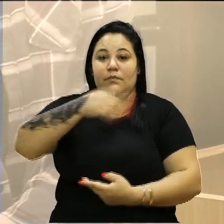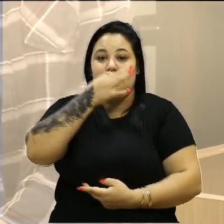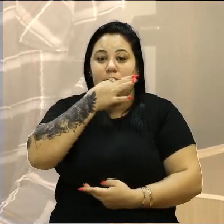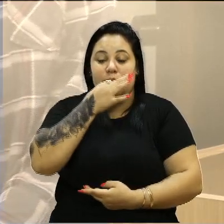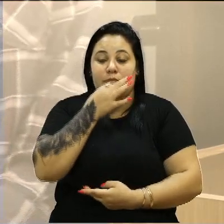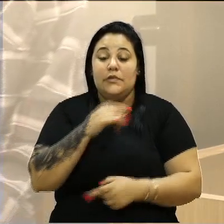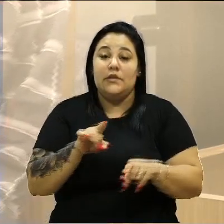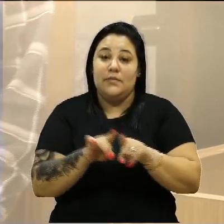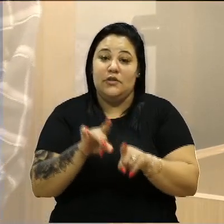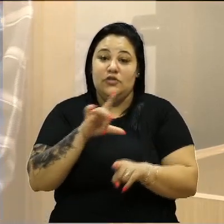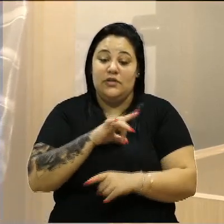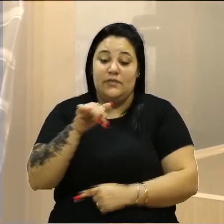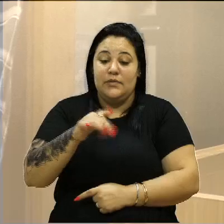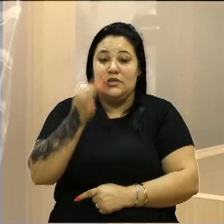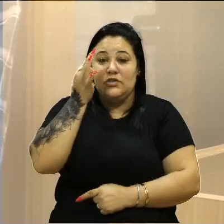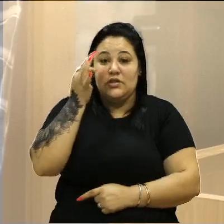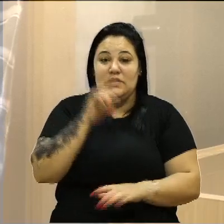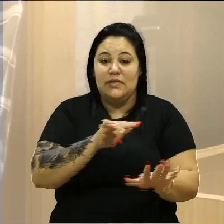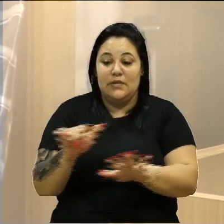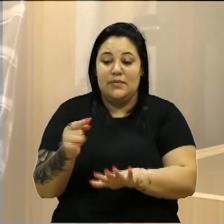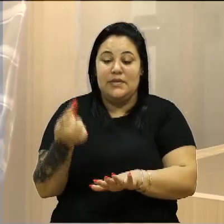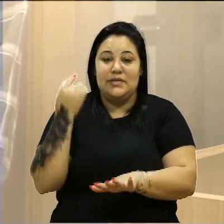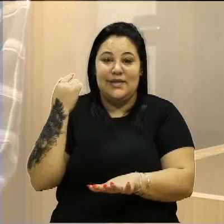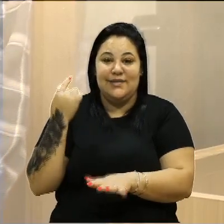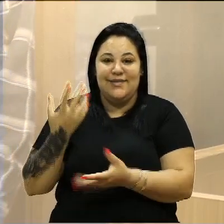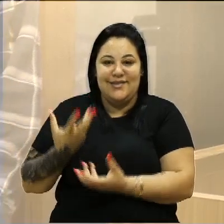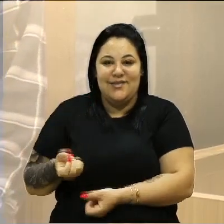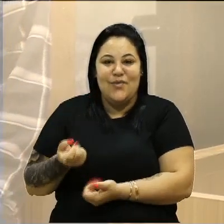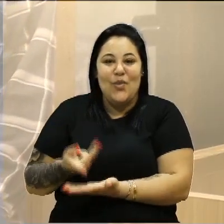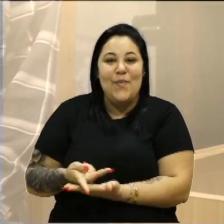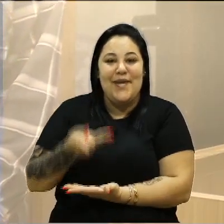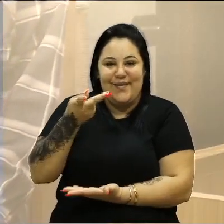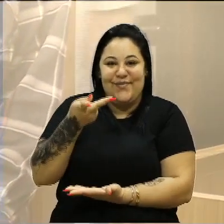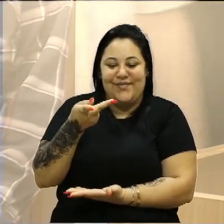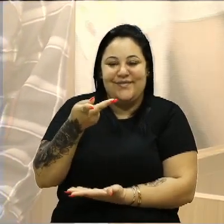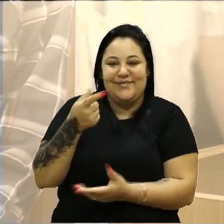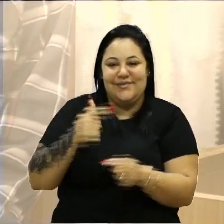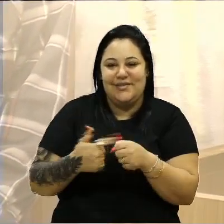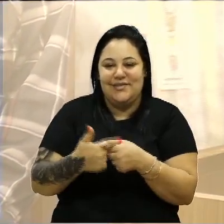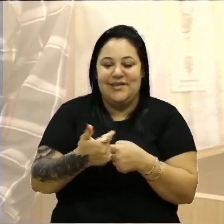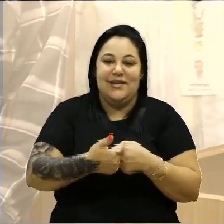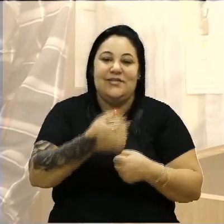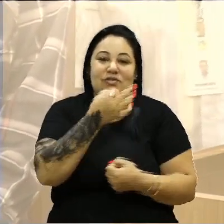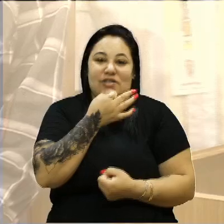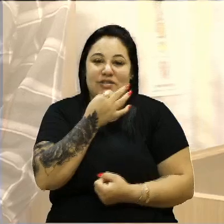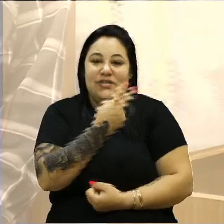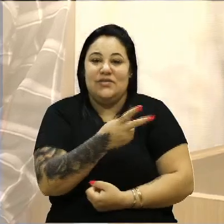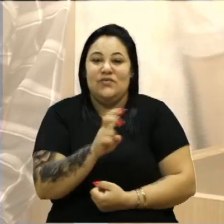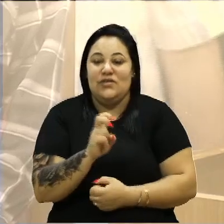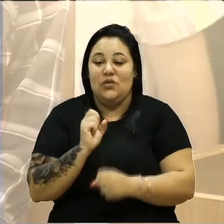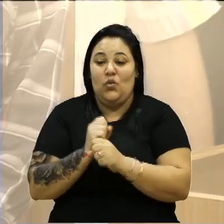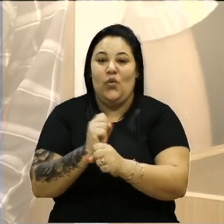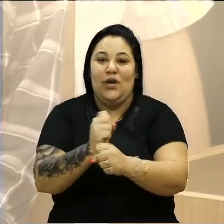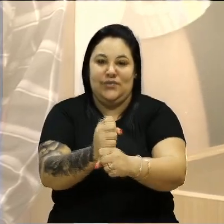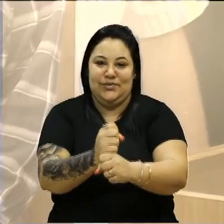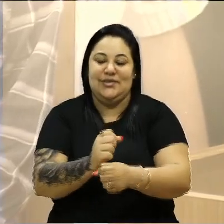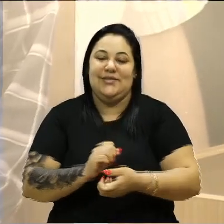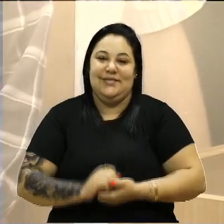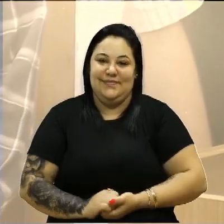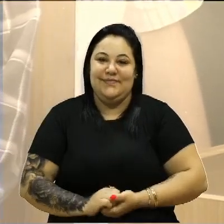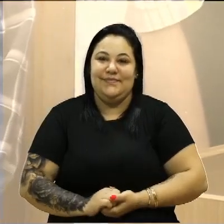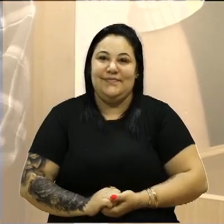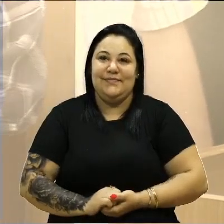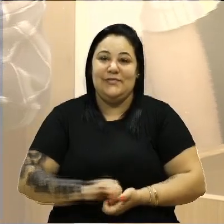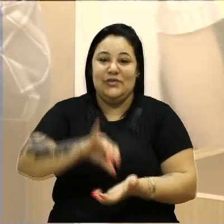passada recebendo o prêmio da cidade de Caxias do Sul aos 25 anos de existência do